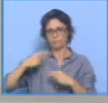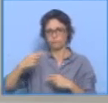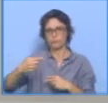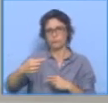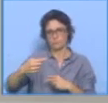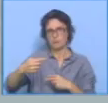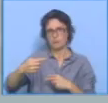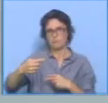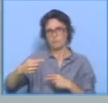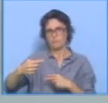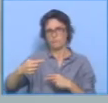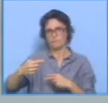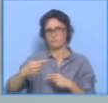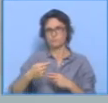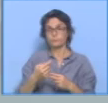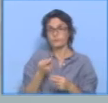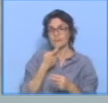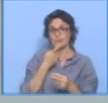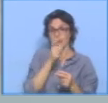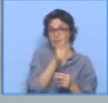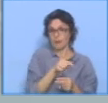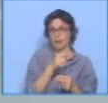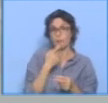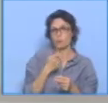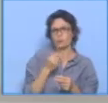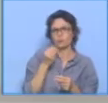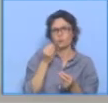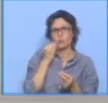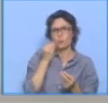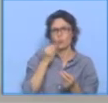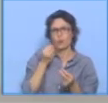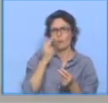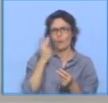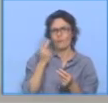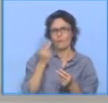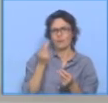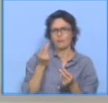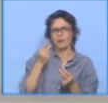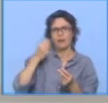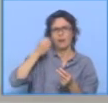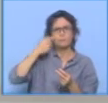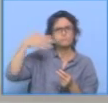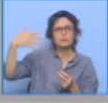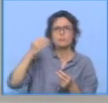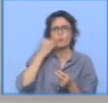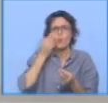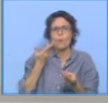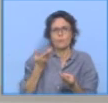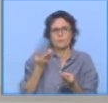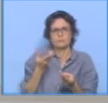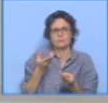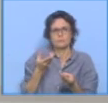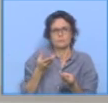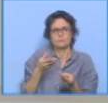que é de fazer para alcançar como herança a vida definitiva? E uma dessas formas, segundo